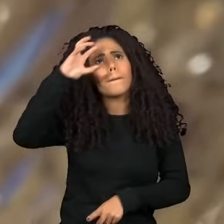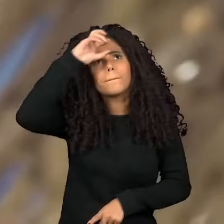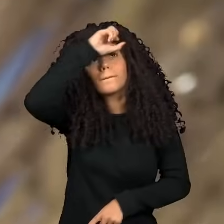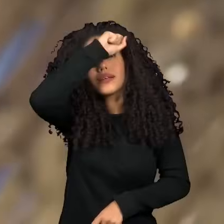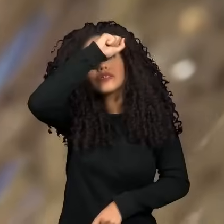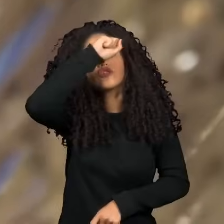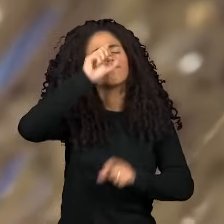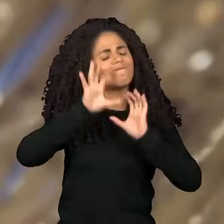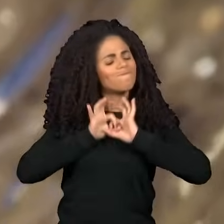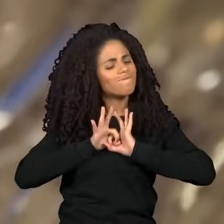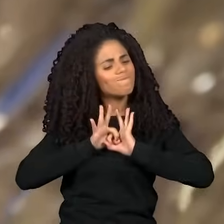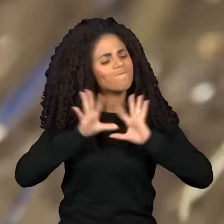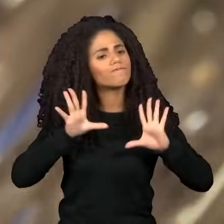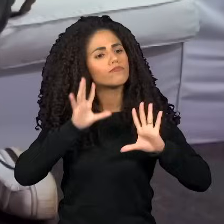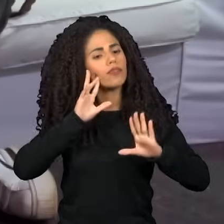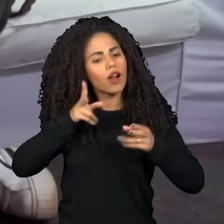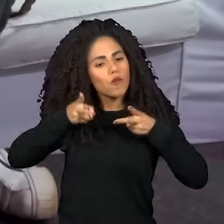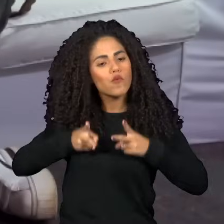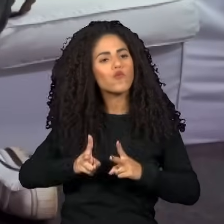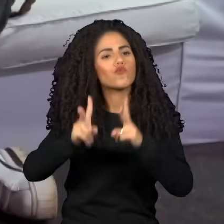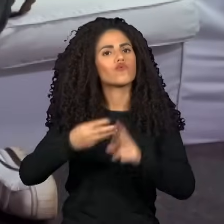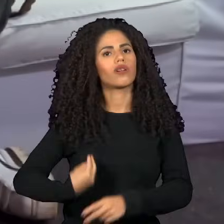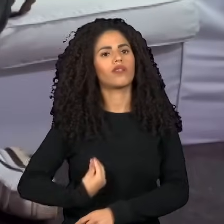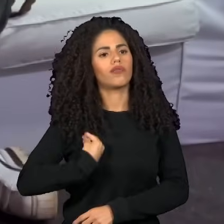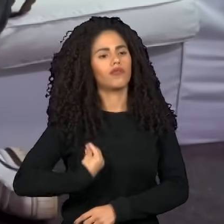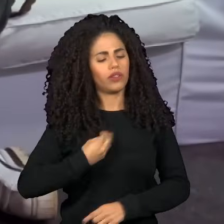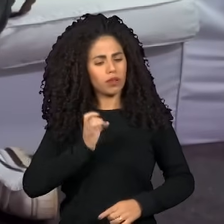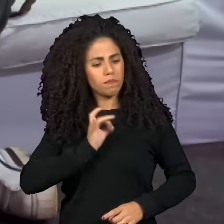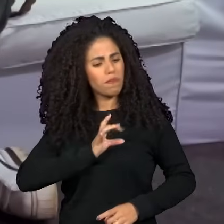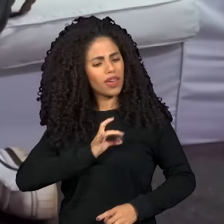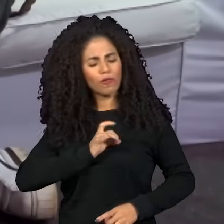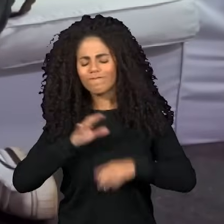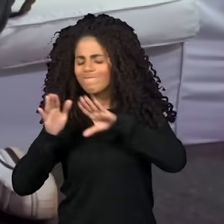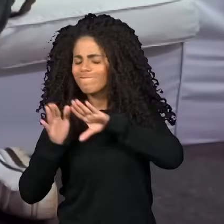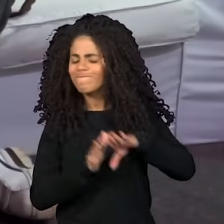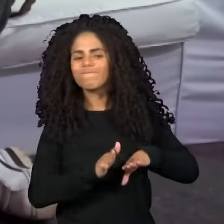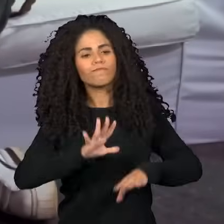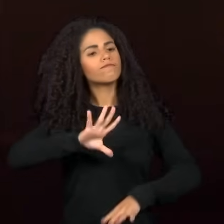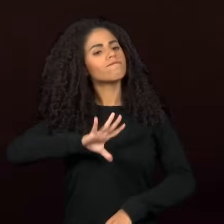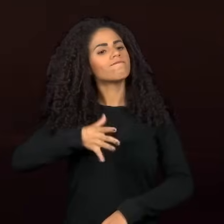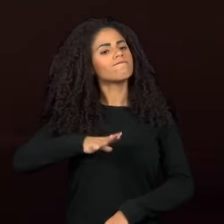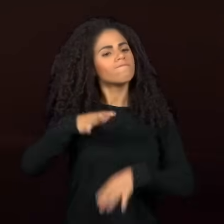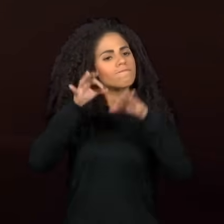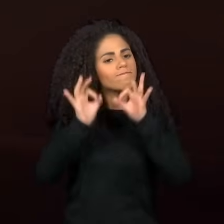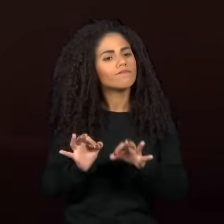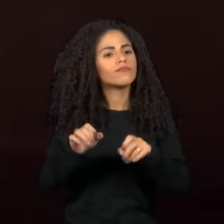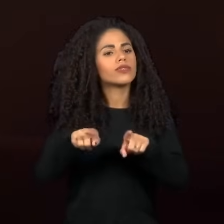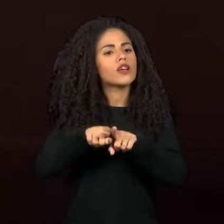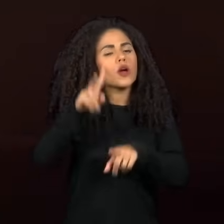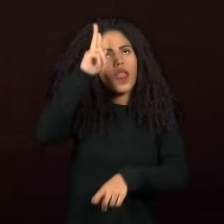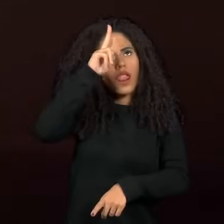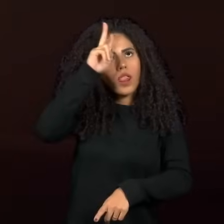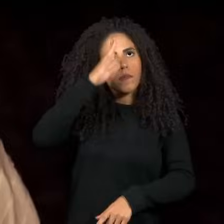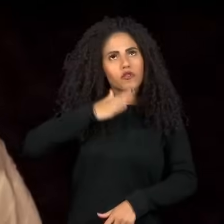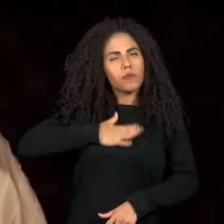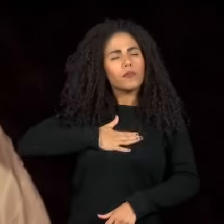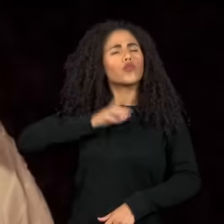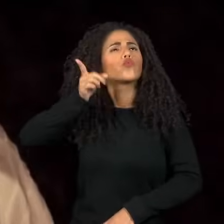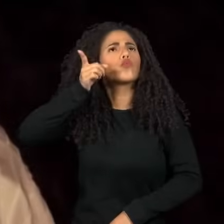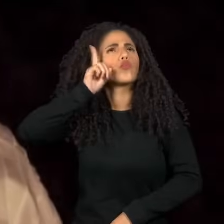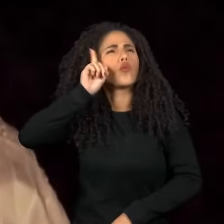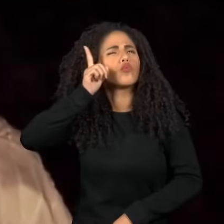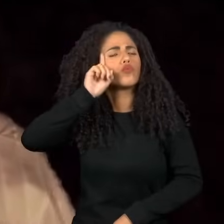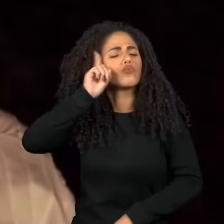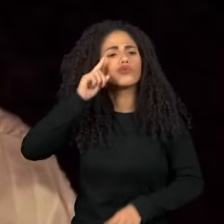criar um novo espaço pra poder seguir, assim. Descascar o medo pra caber coragem não é uma coisa que fica só na música. música, mas é um lembrete pra mim diário, porque é